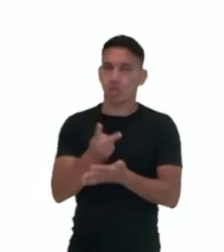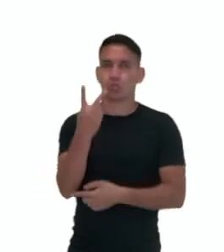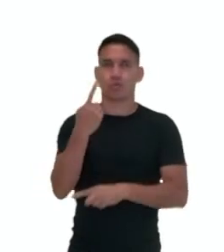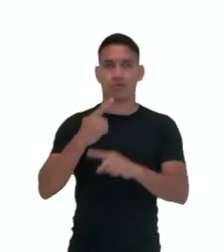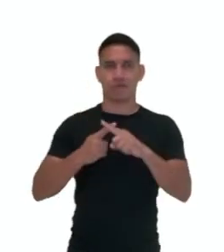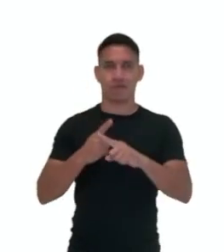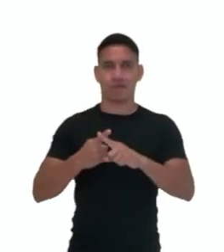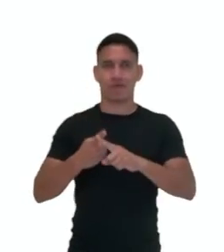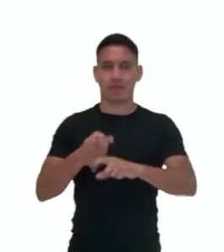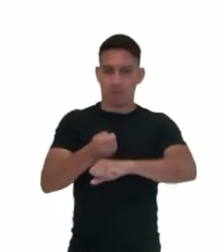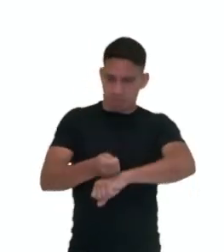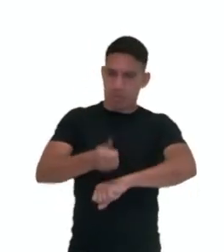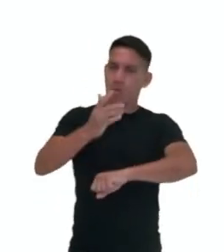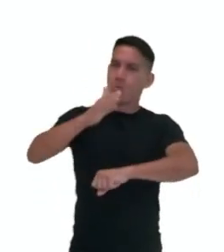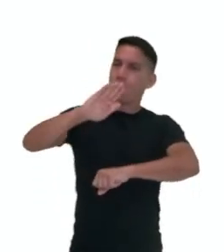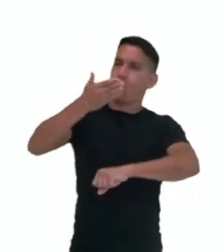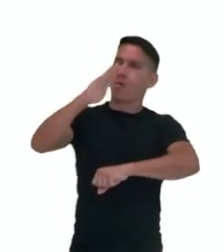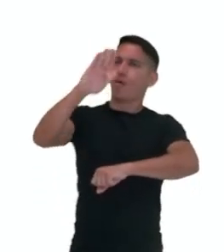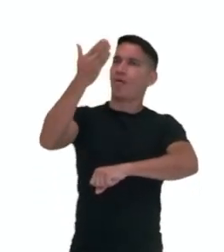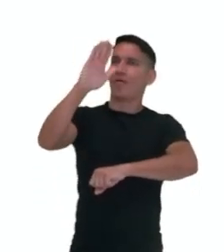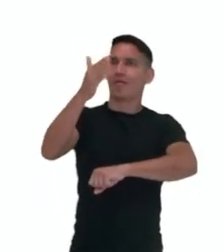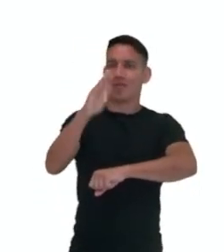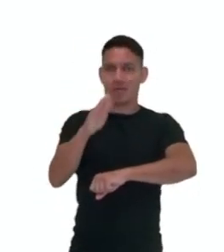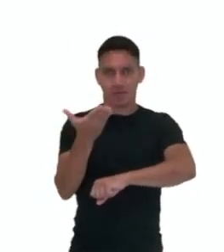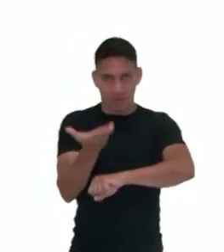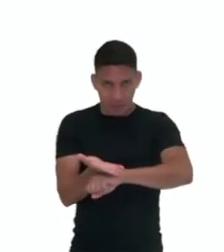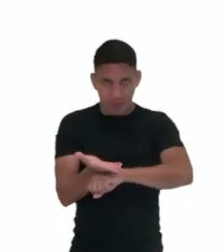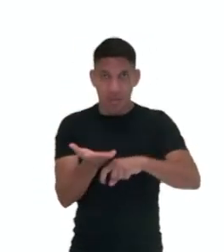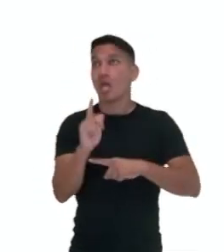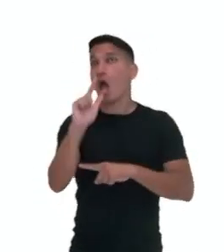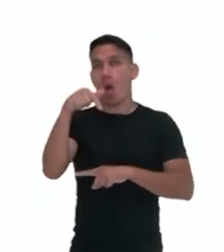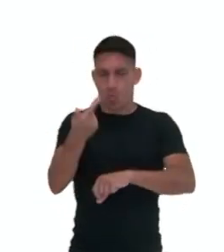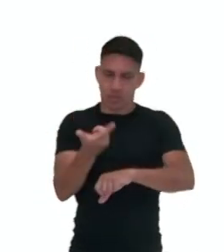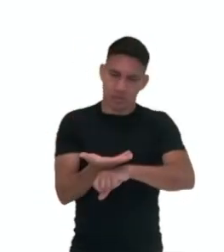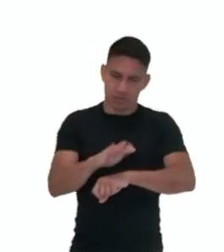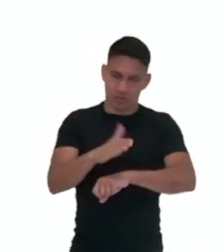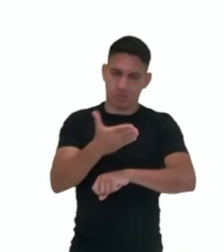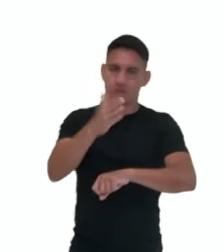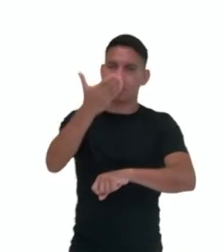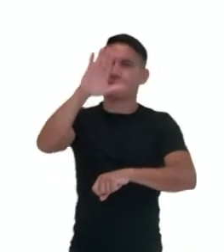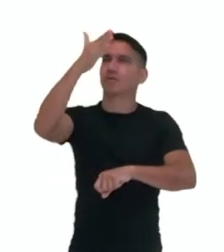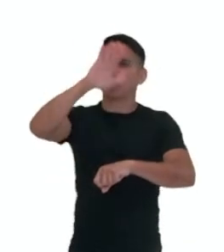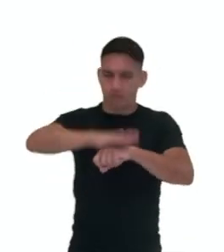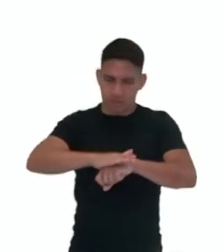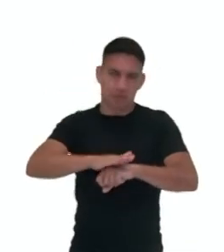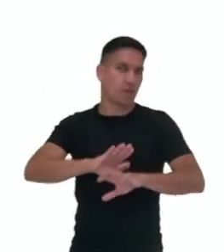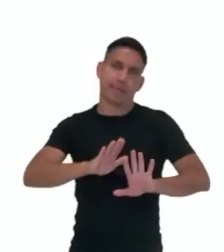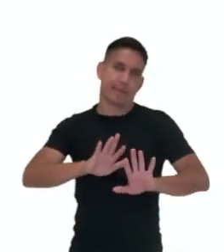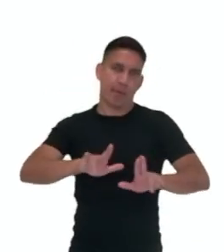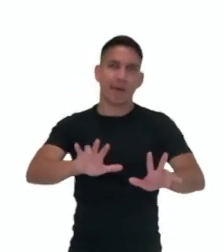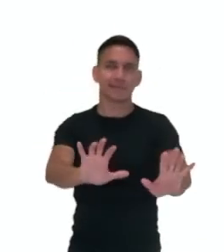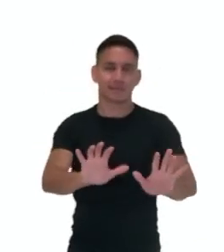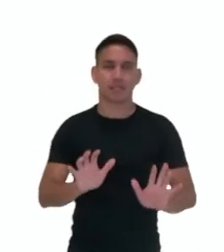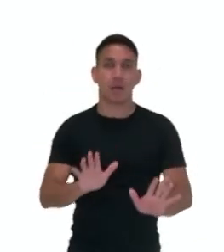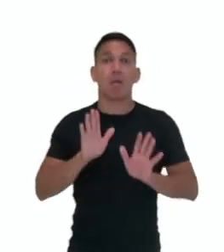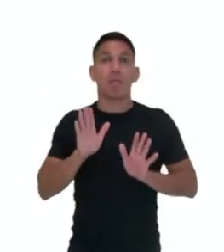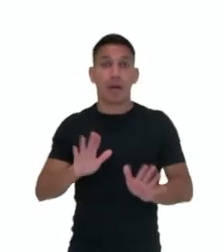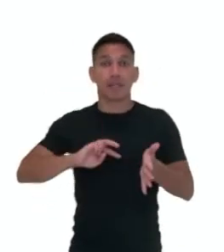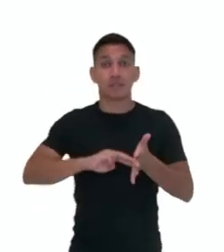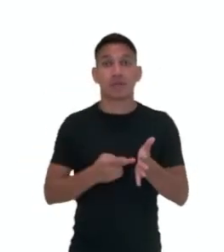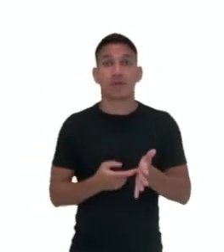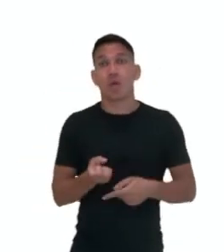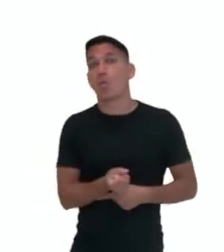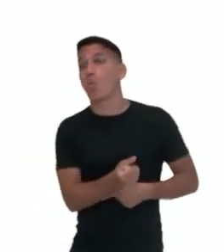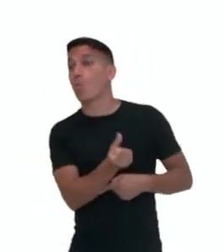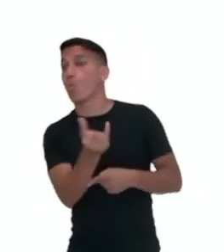moeda em uma das jogadas sairá cara e na outra coroa. Significa sim que após um grande